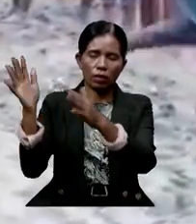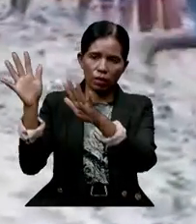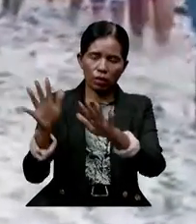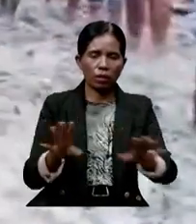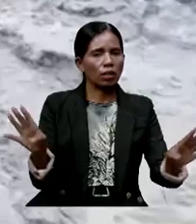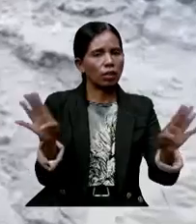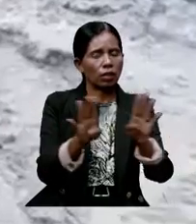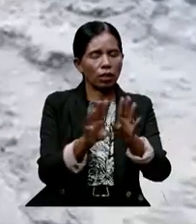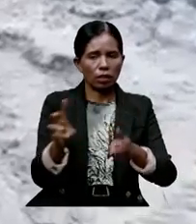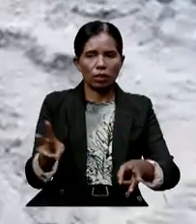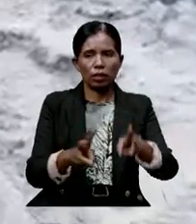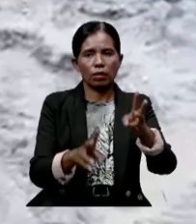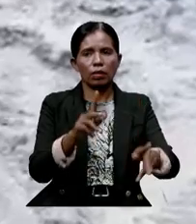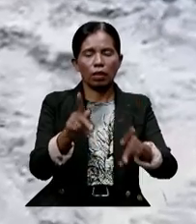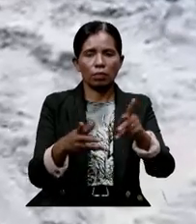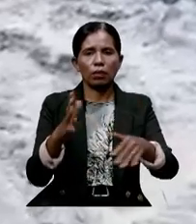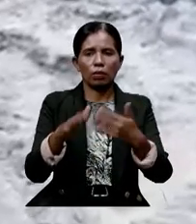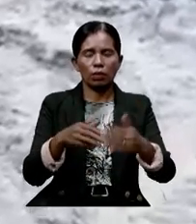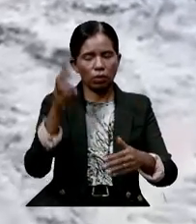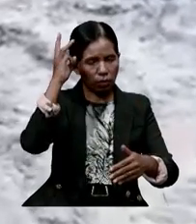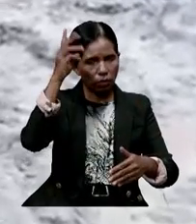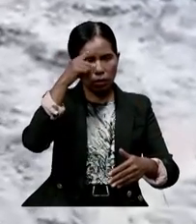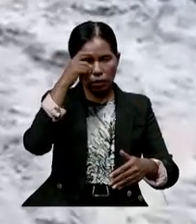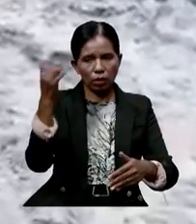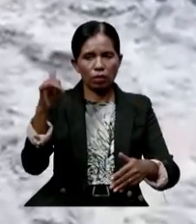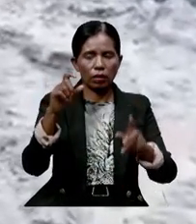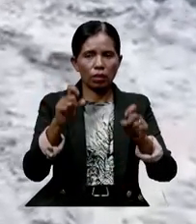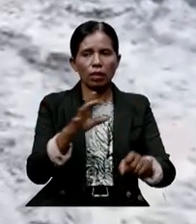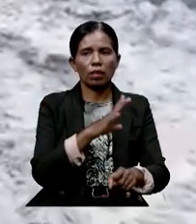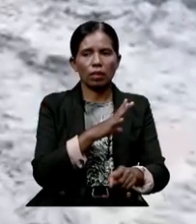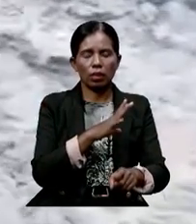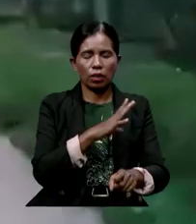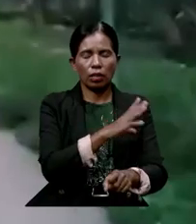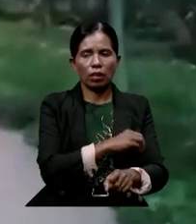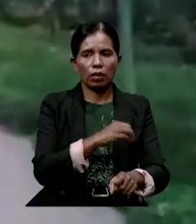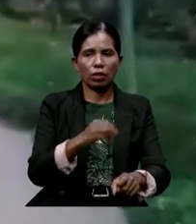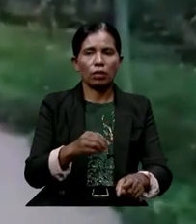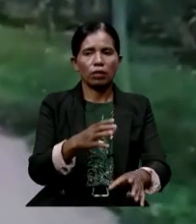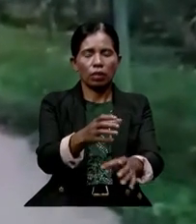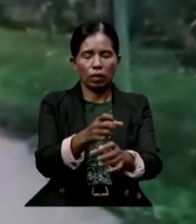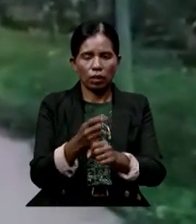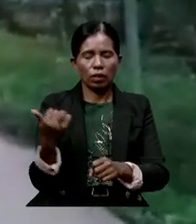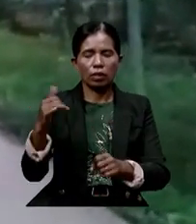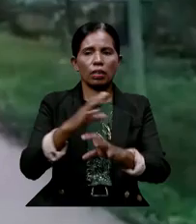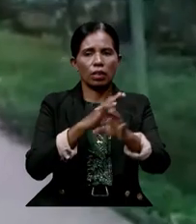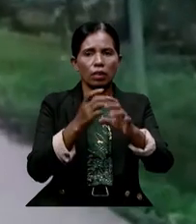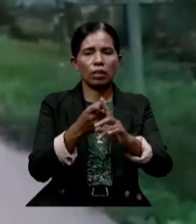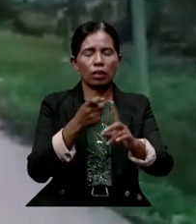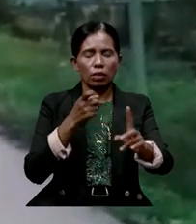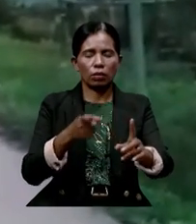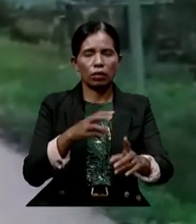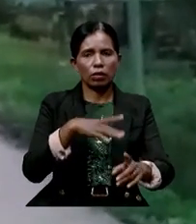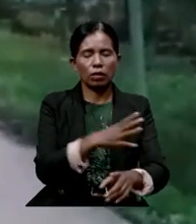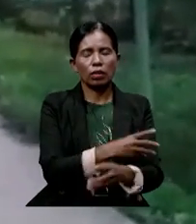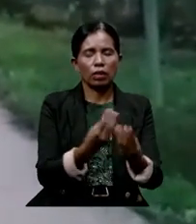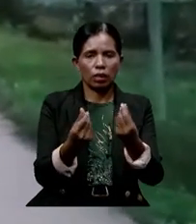O situação ne passageiro sira preocupa tamba sira tem que reinfali bombeiro solidada sira nia carreta sai husi taholaran.